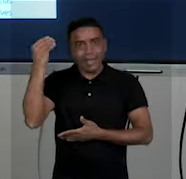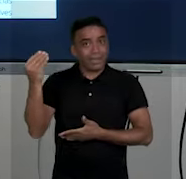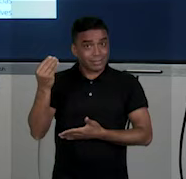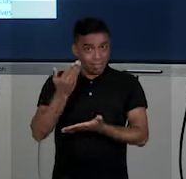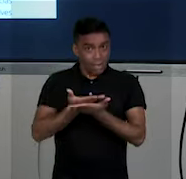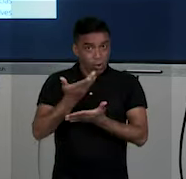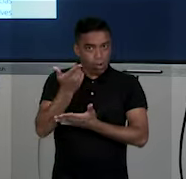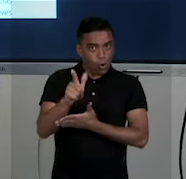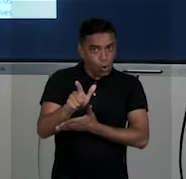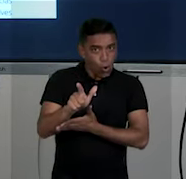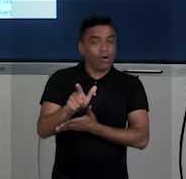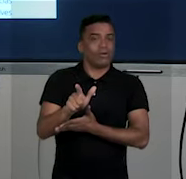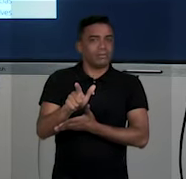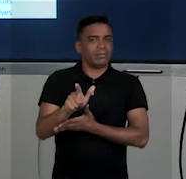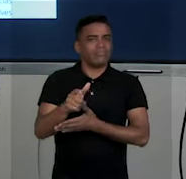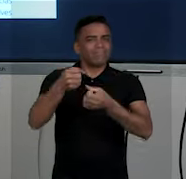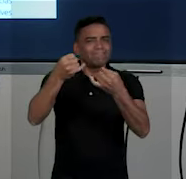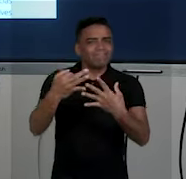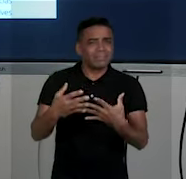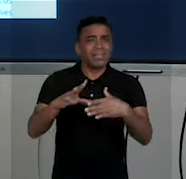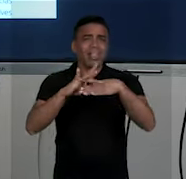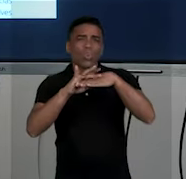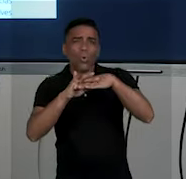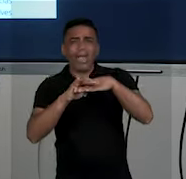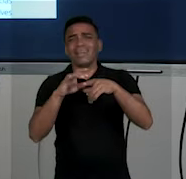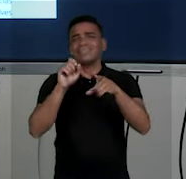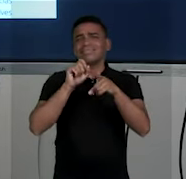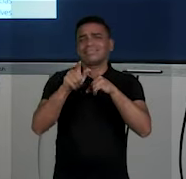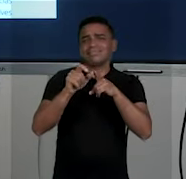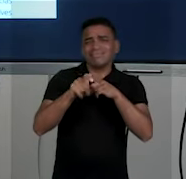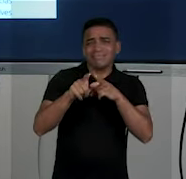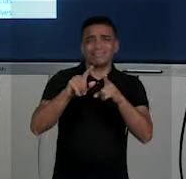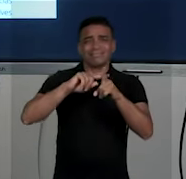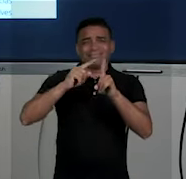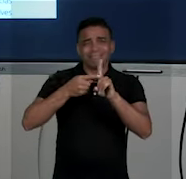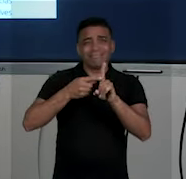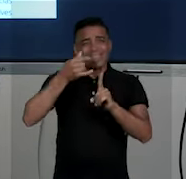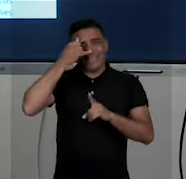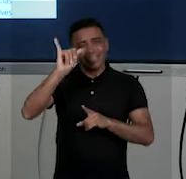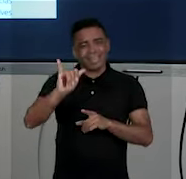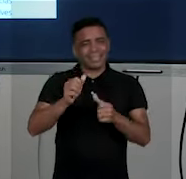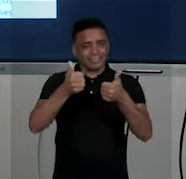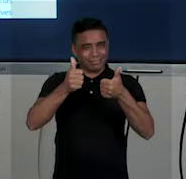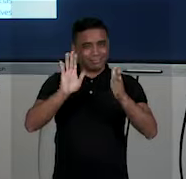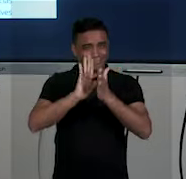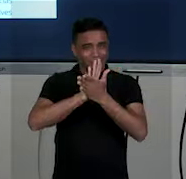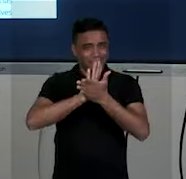nossa próxima aula nós iremos falar sobre as infecções sexualmente transmissíveis. Até lá!